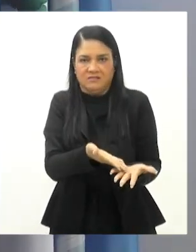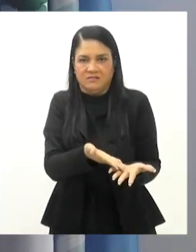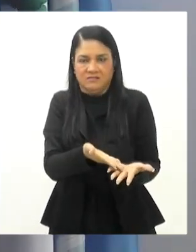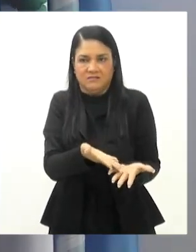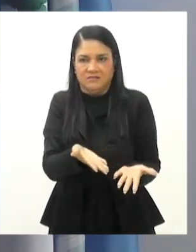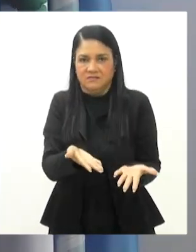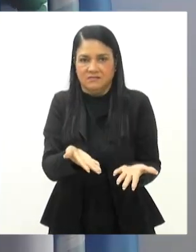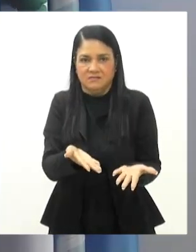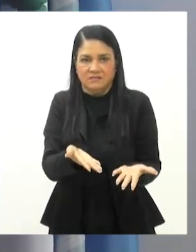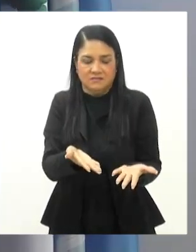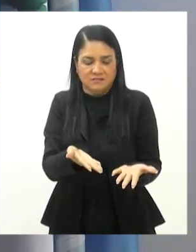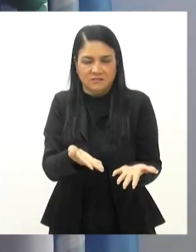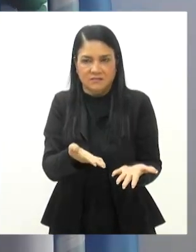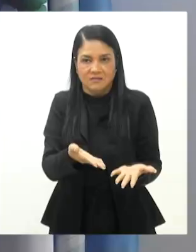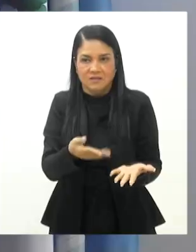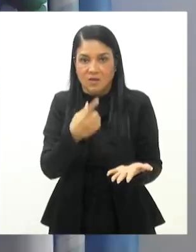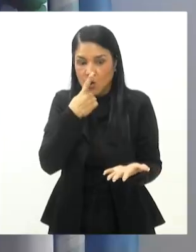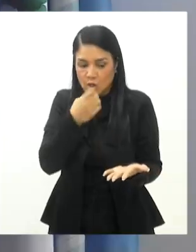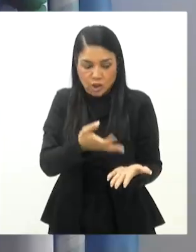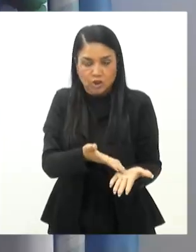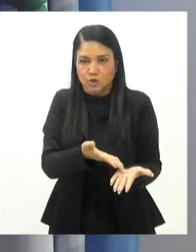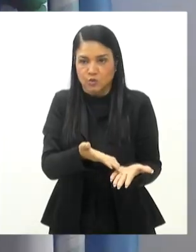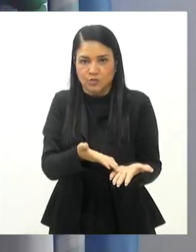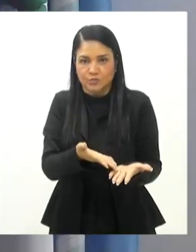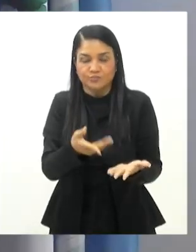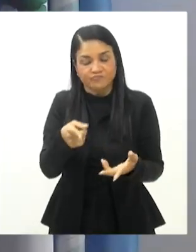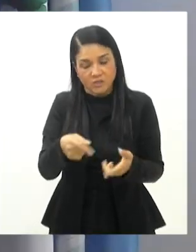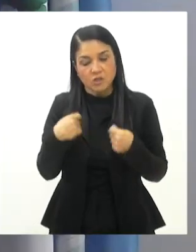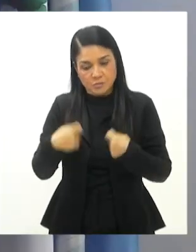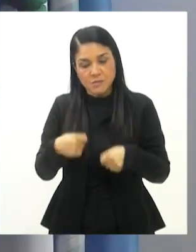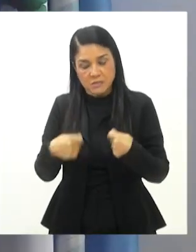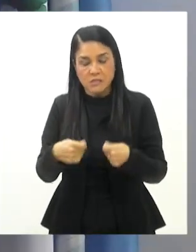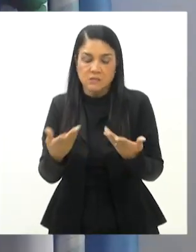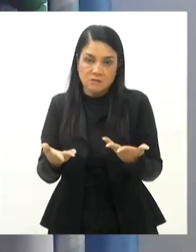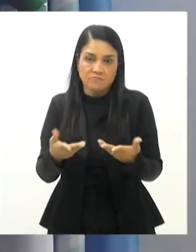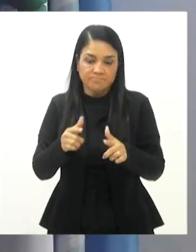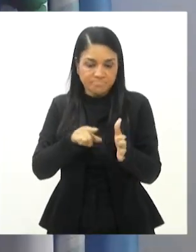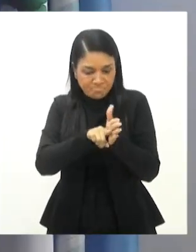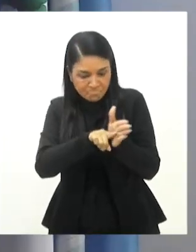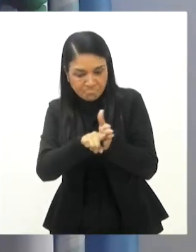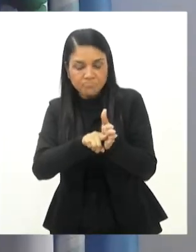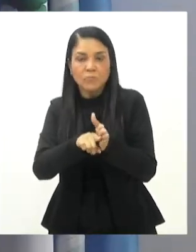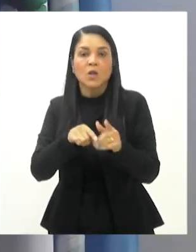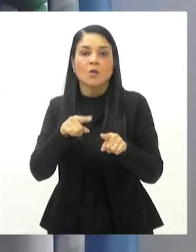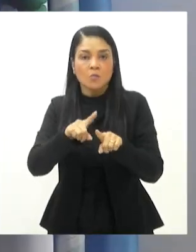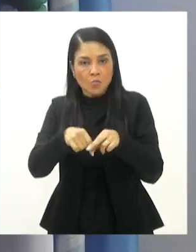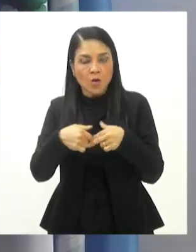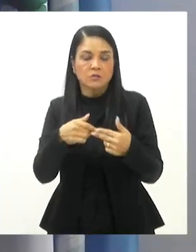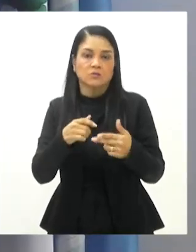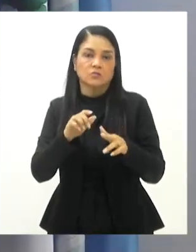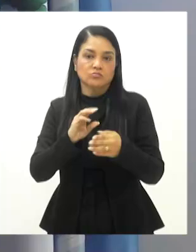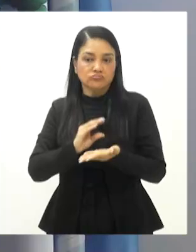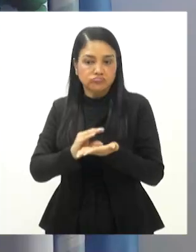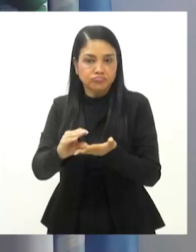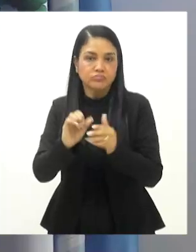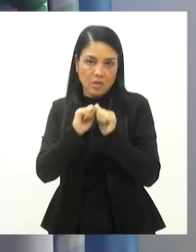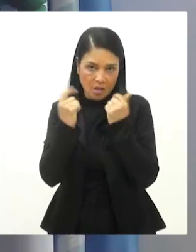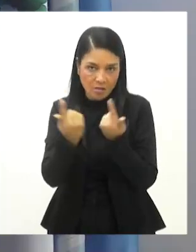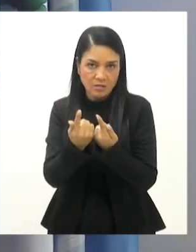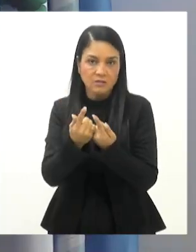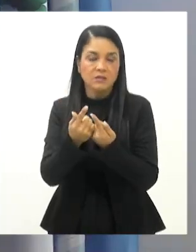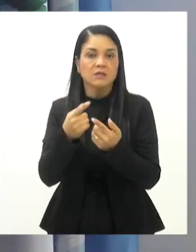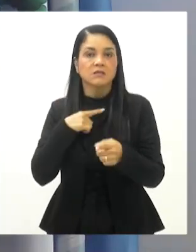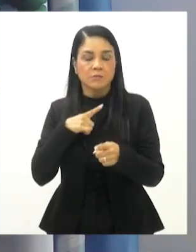debruçar sobre essa porcaria, até porque é dinheiro da Assembleia Legislativa, além de todo o montante de recursos do governo do Estado, que não foi pouco, que